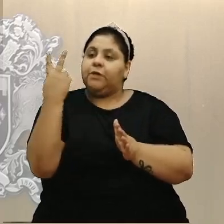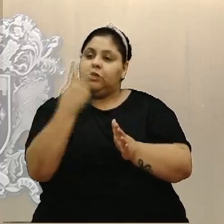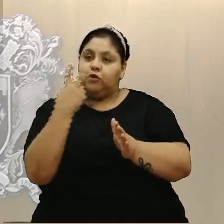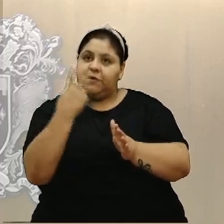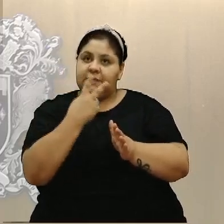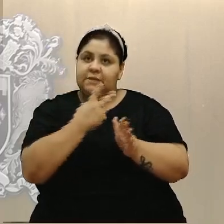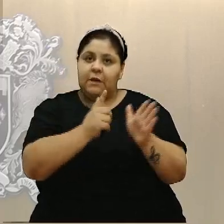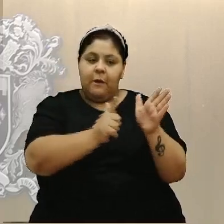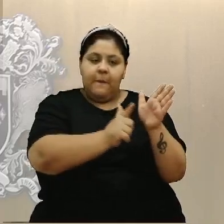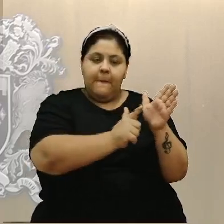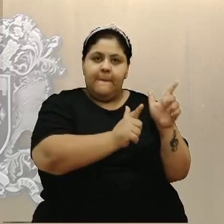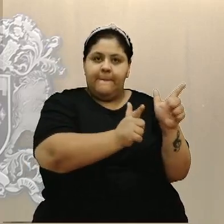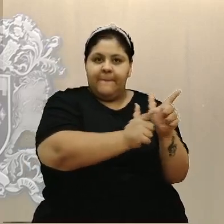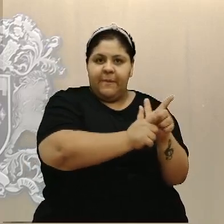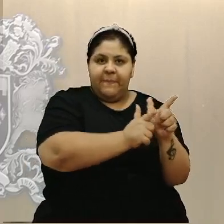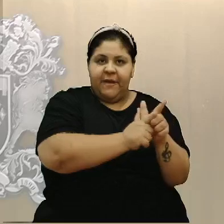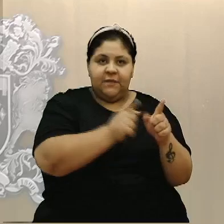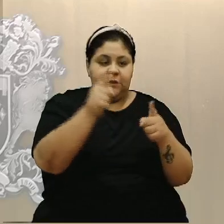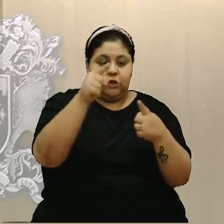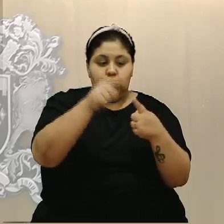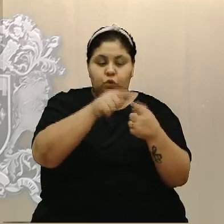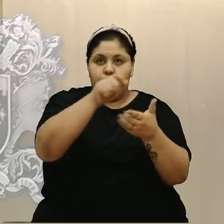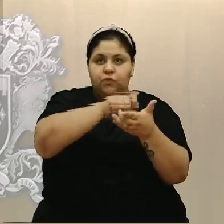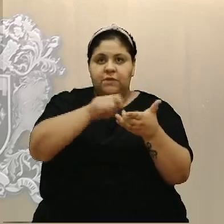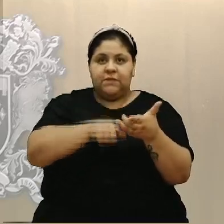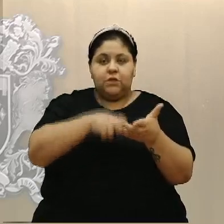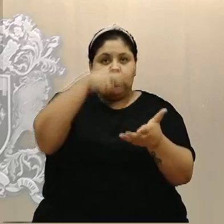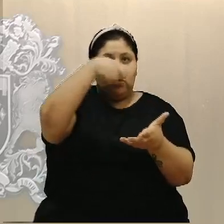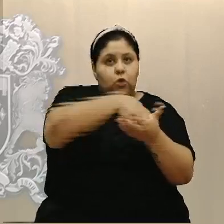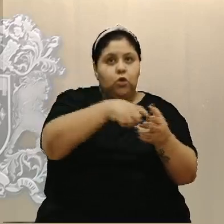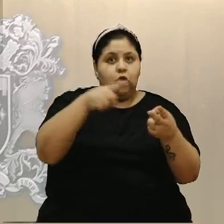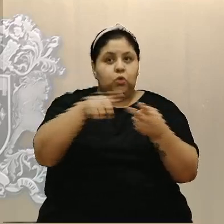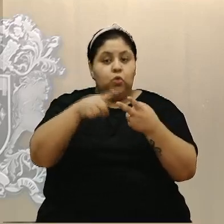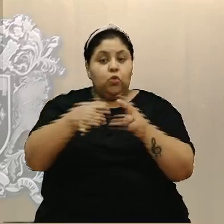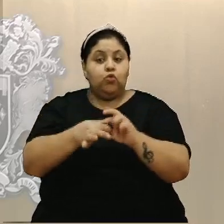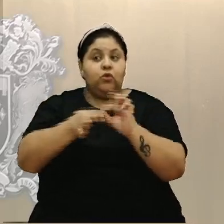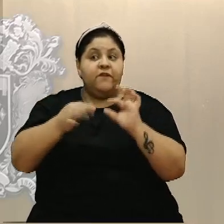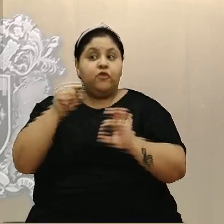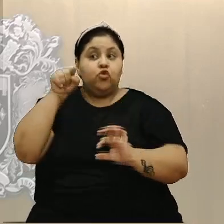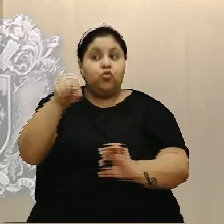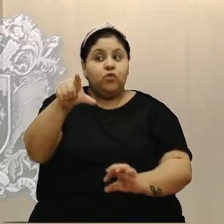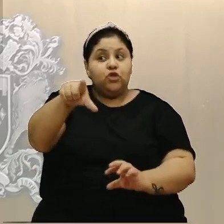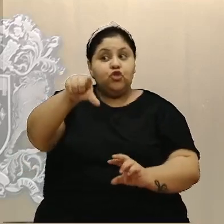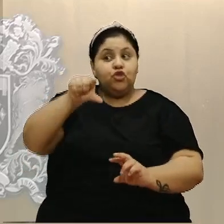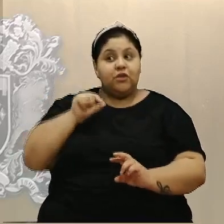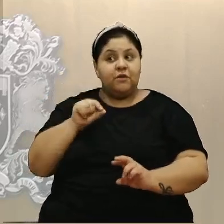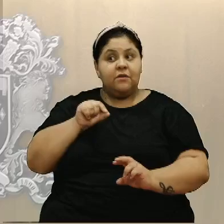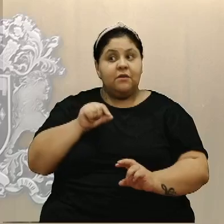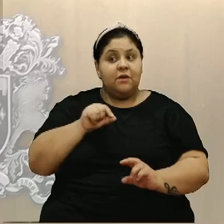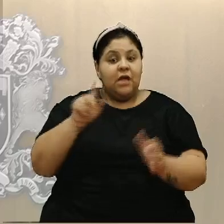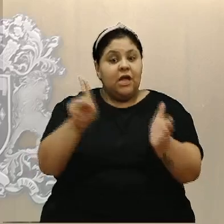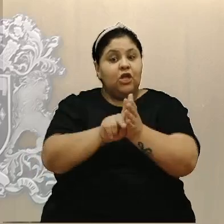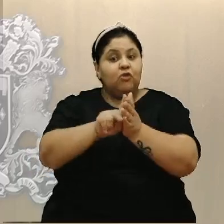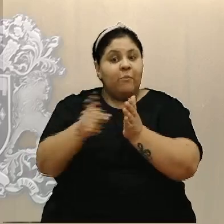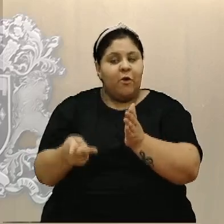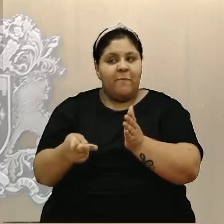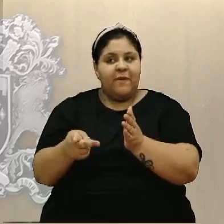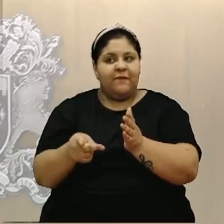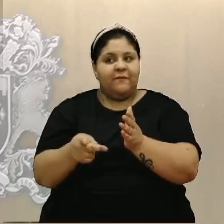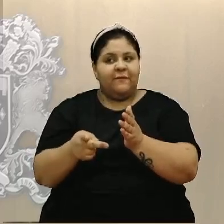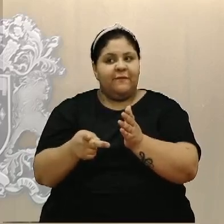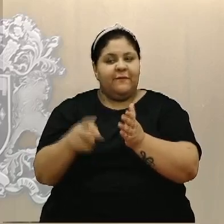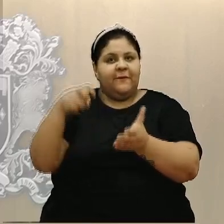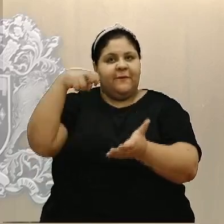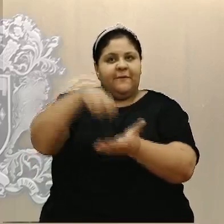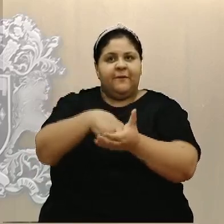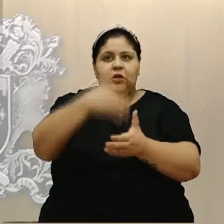outro absolvido. Tu irás escolher a tua própria sentença. Como prova